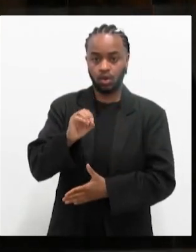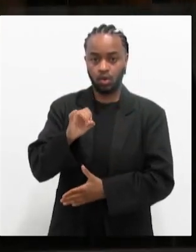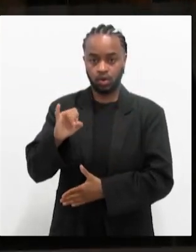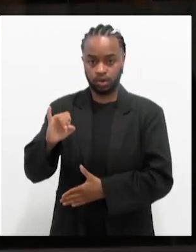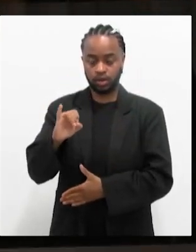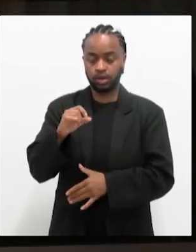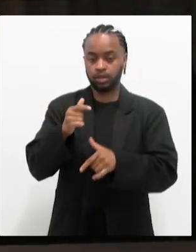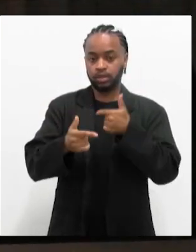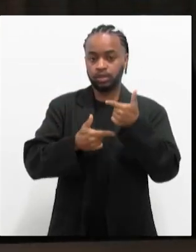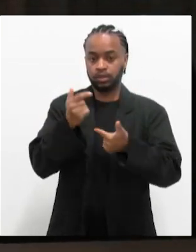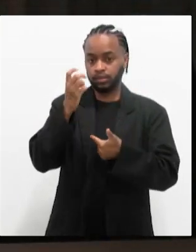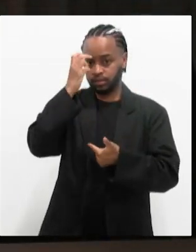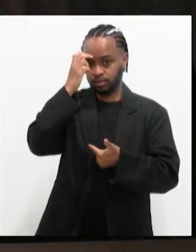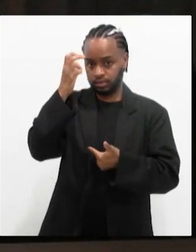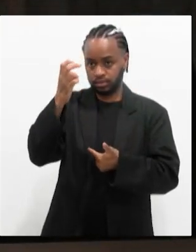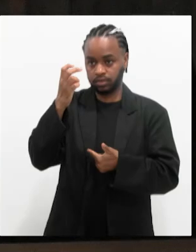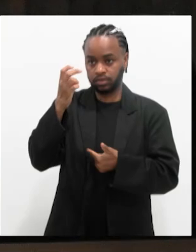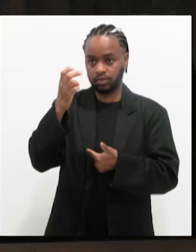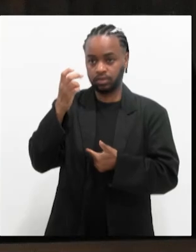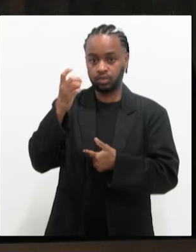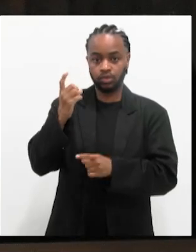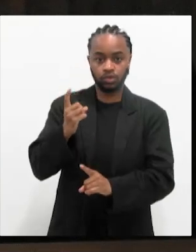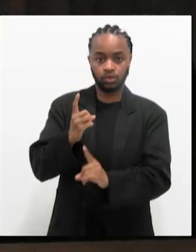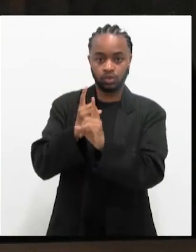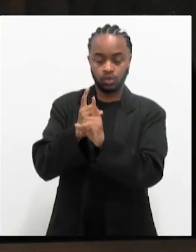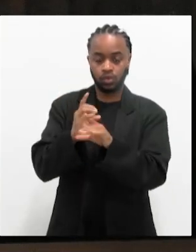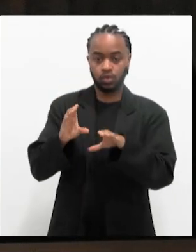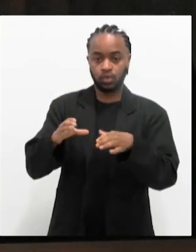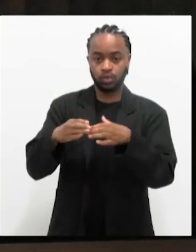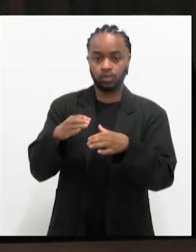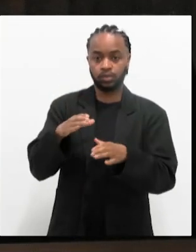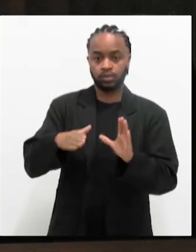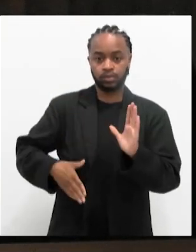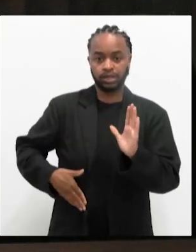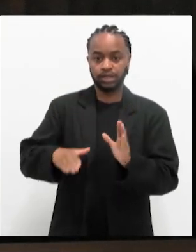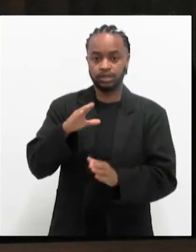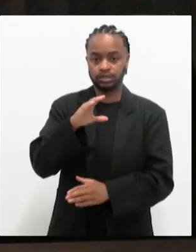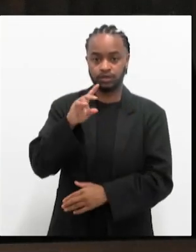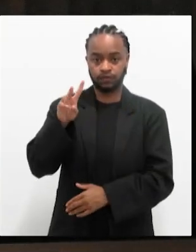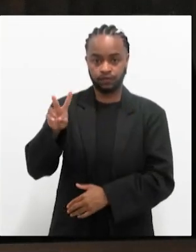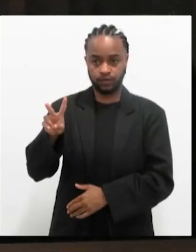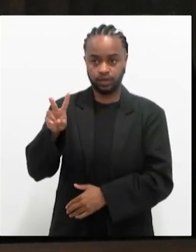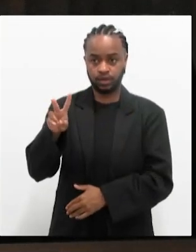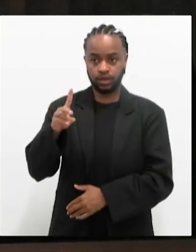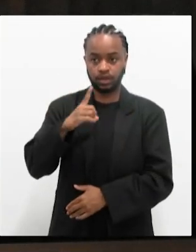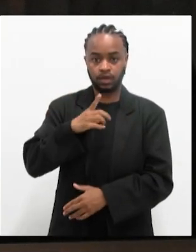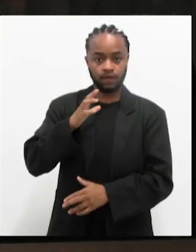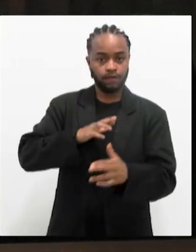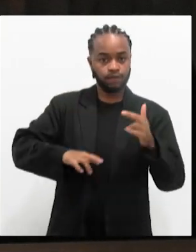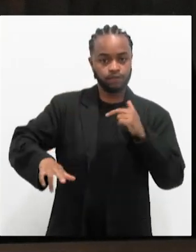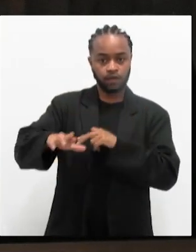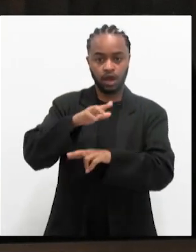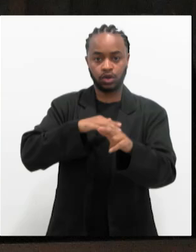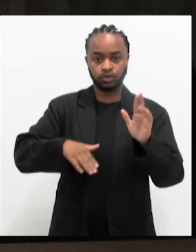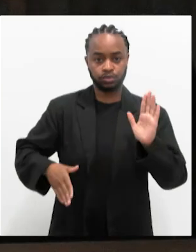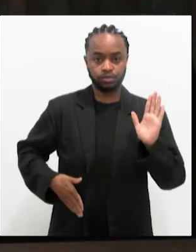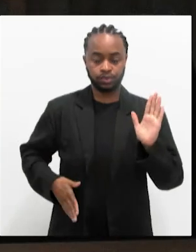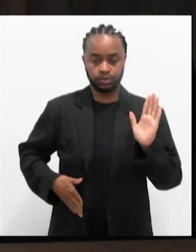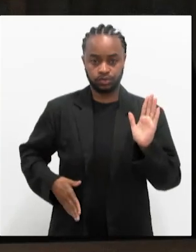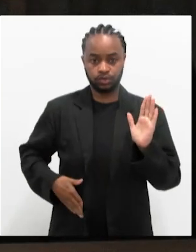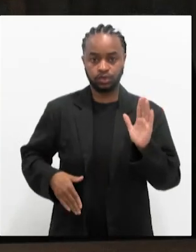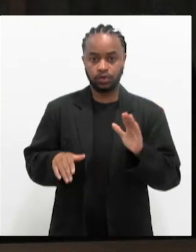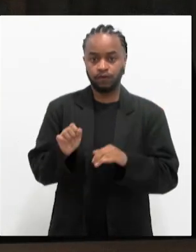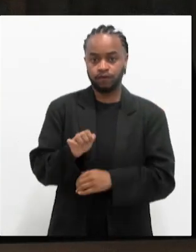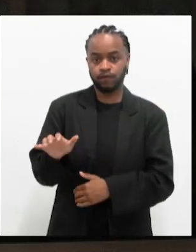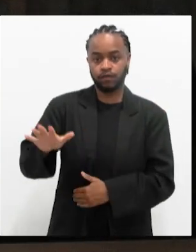trabalho de inteligência levantou que o Comando Vermelho, aonde se encontravam diversos traficantes na